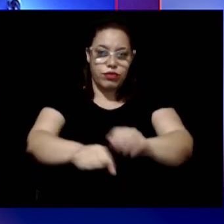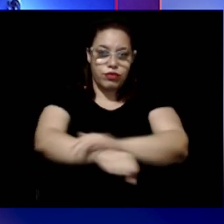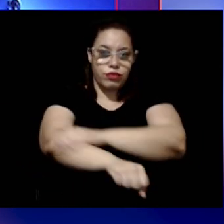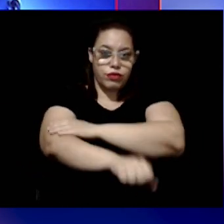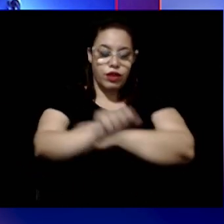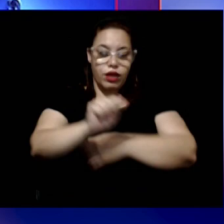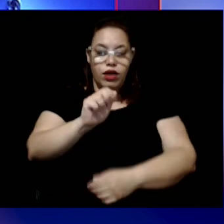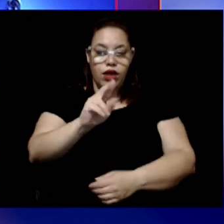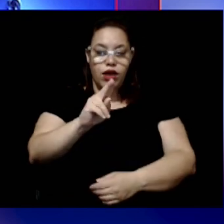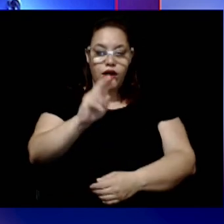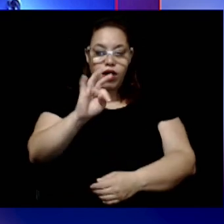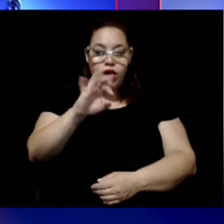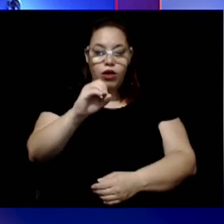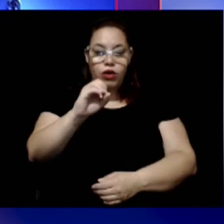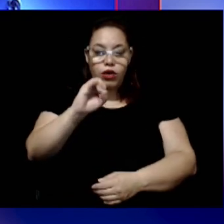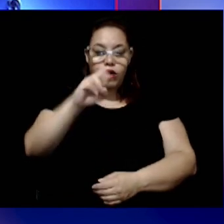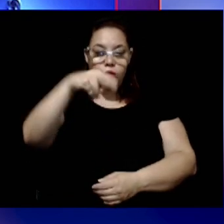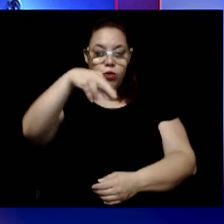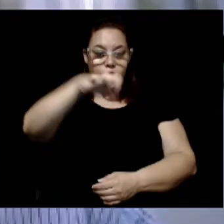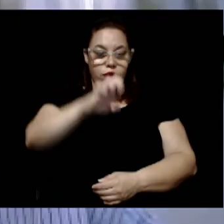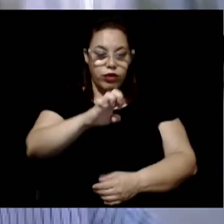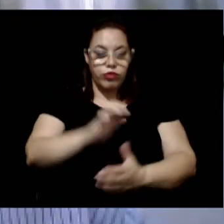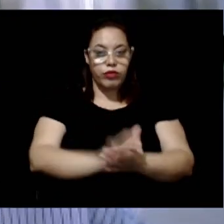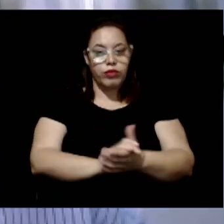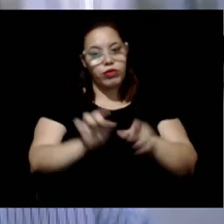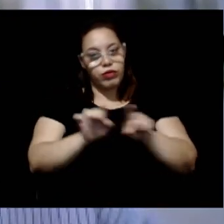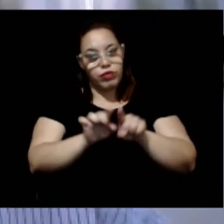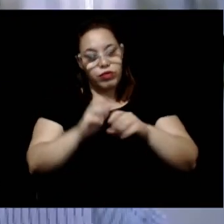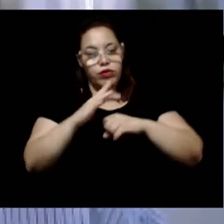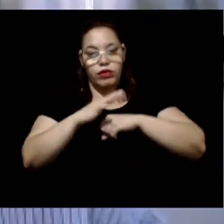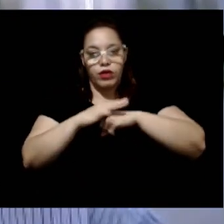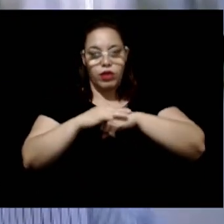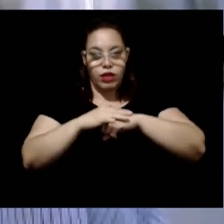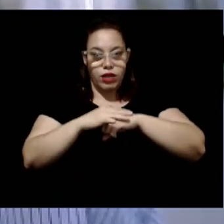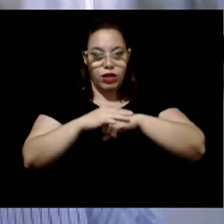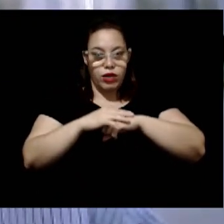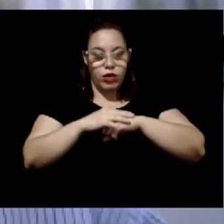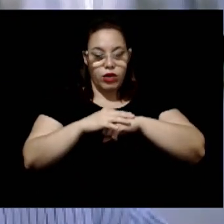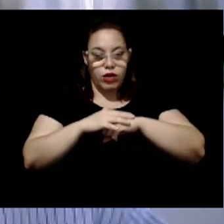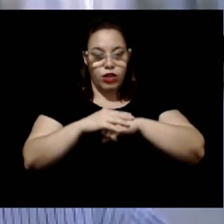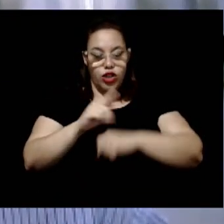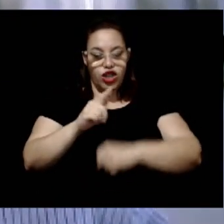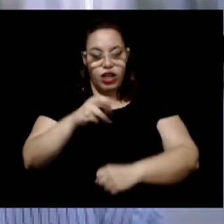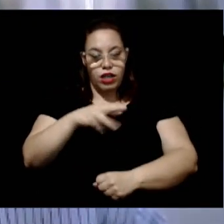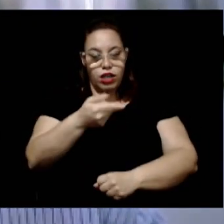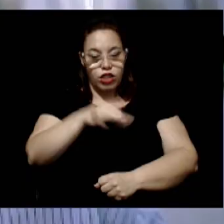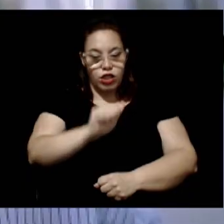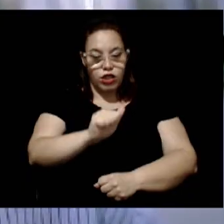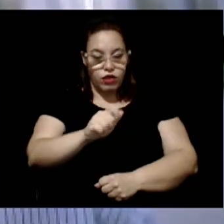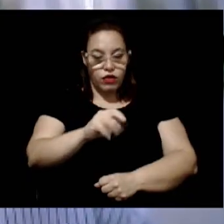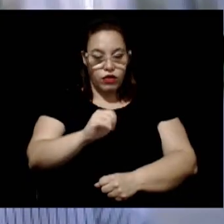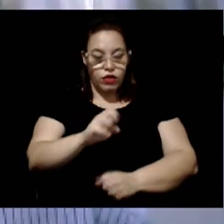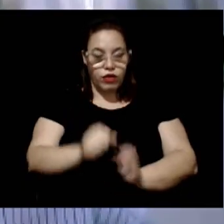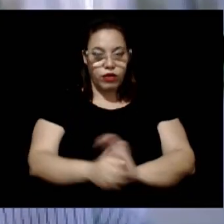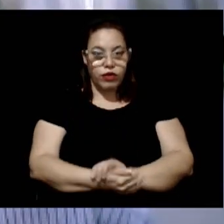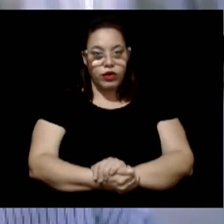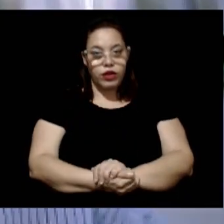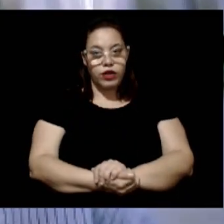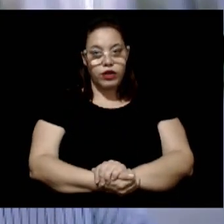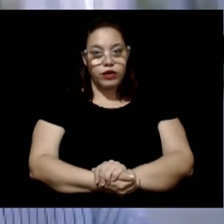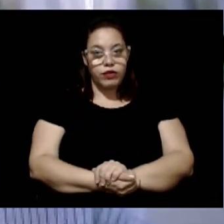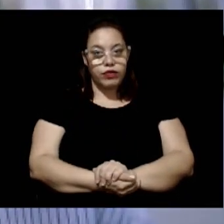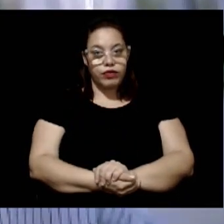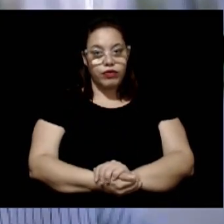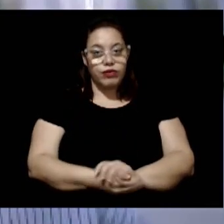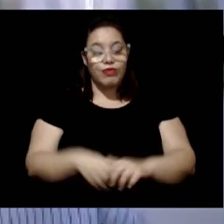própria imunidade. Temos doenças também degenerativas, temos doenças metabólicas, então é um grupo grande de doenças